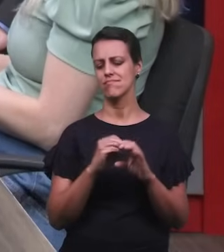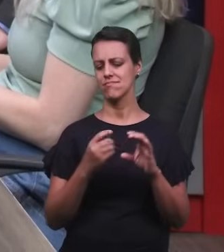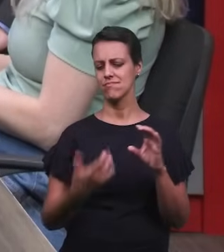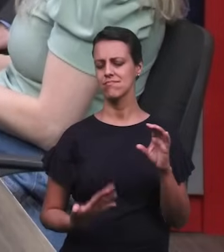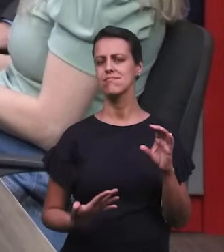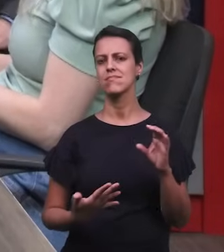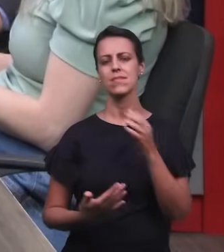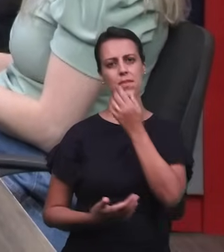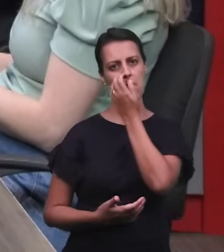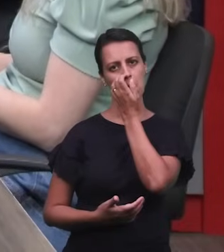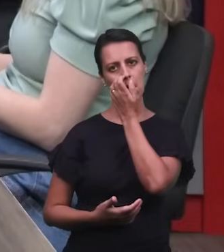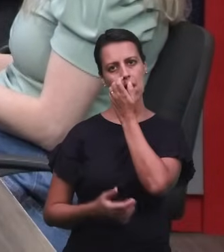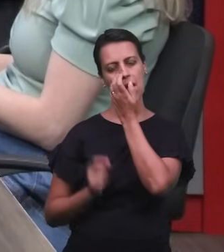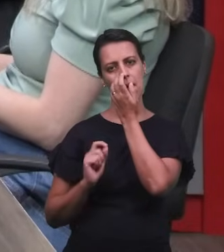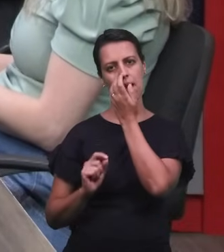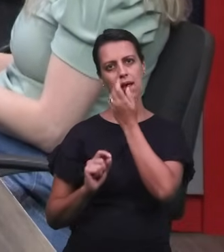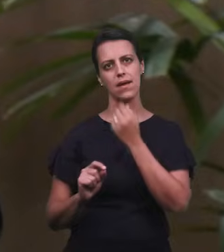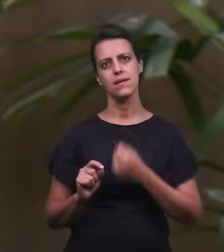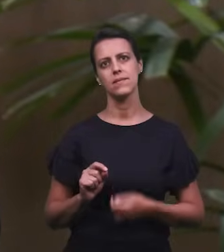também